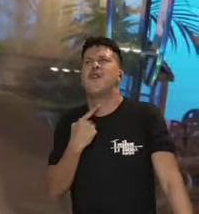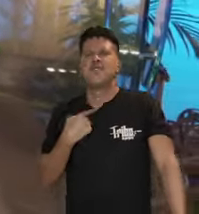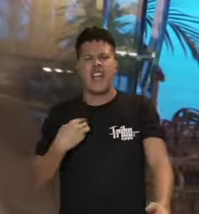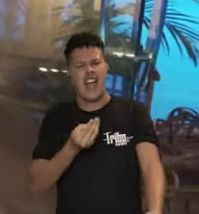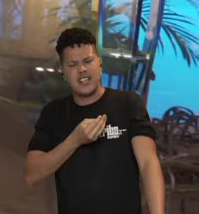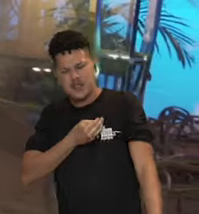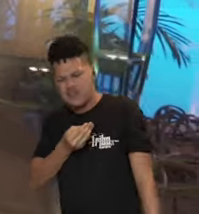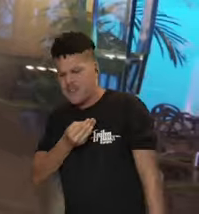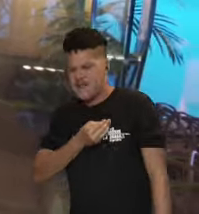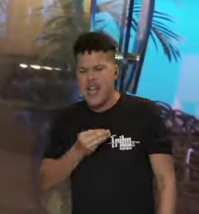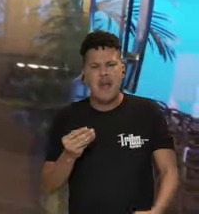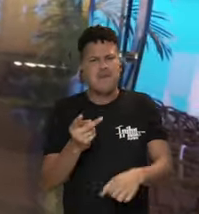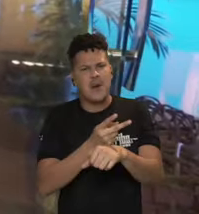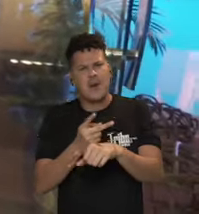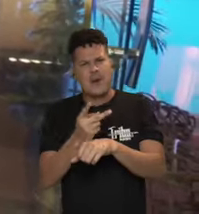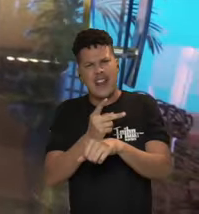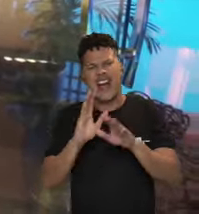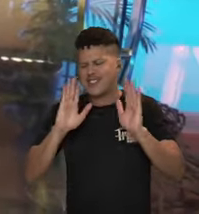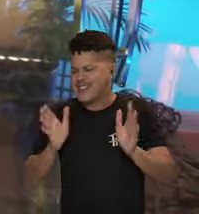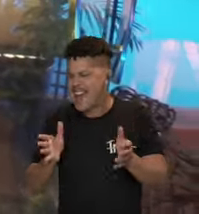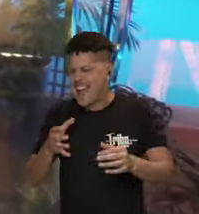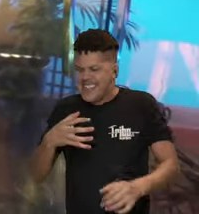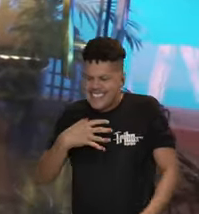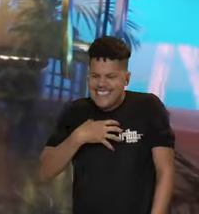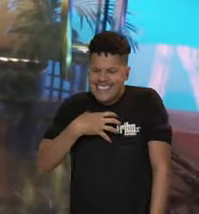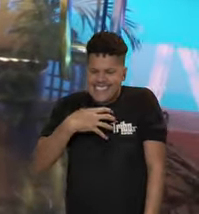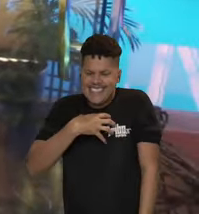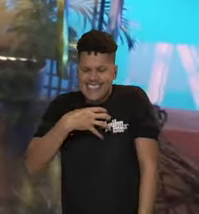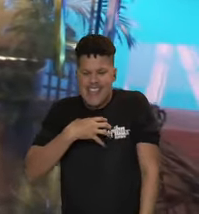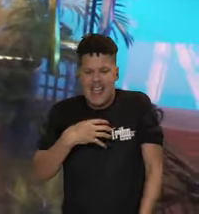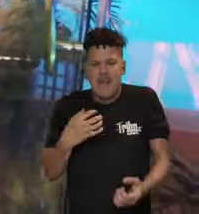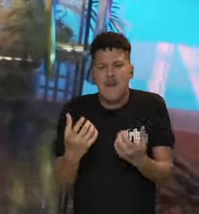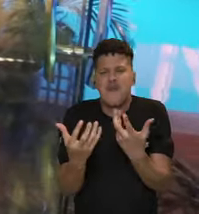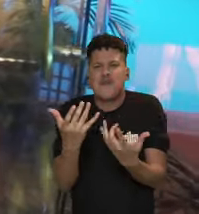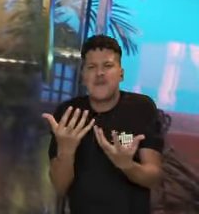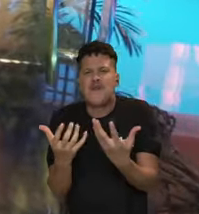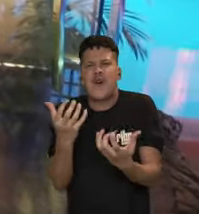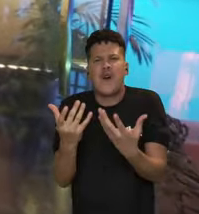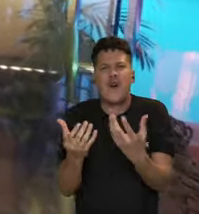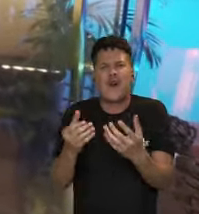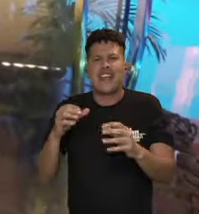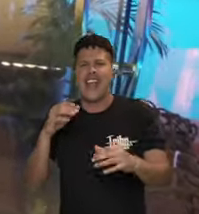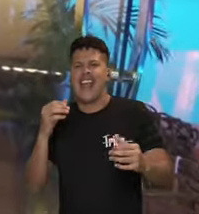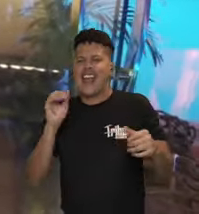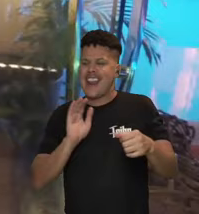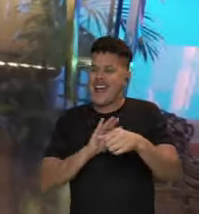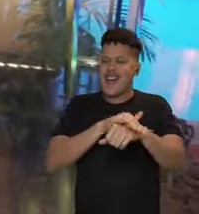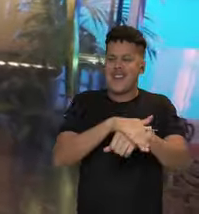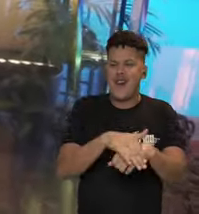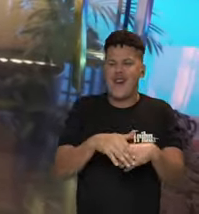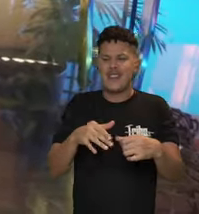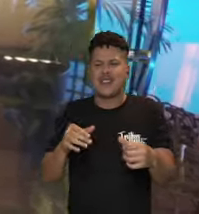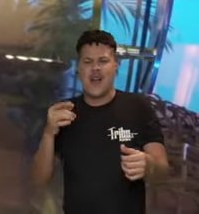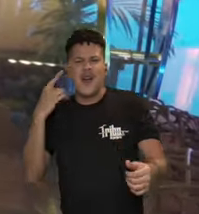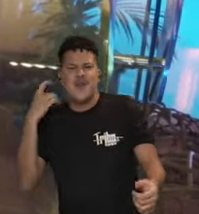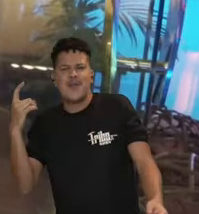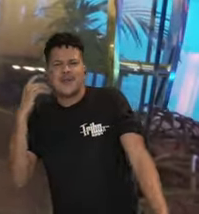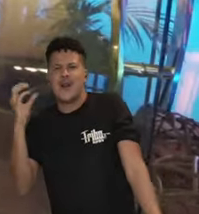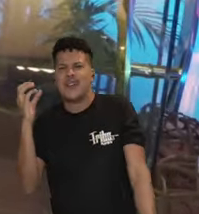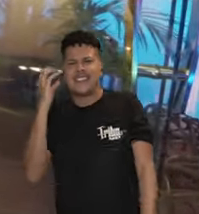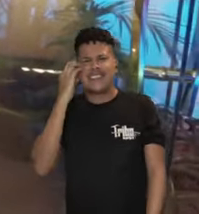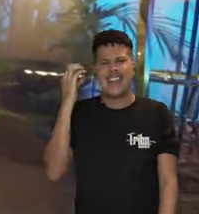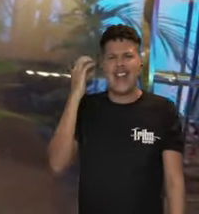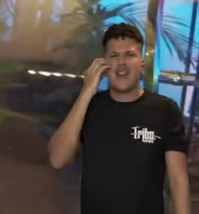te procurar. Já tô sentindo falta daquela fogueira à noite, do som do celular, do vinho pra